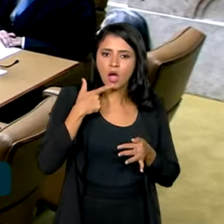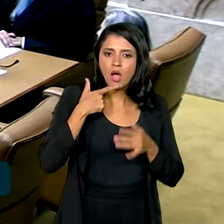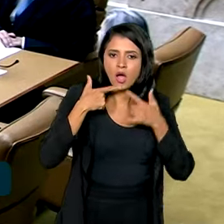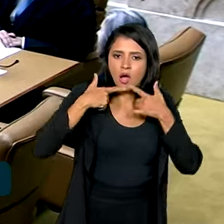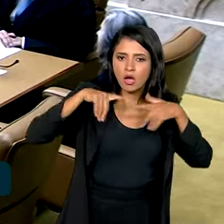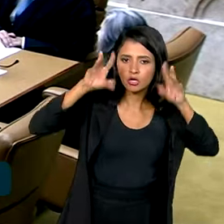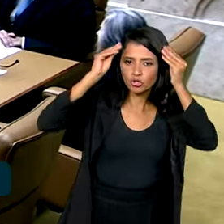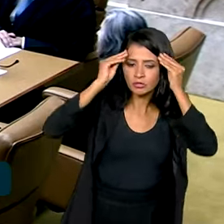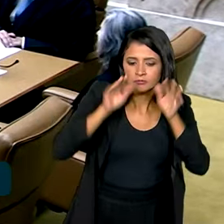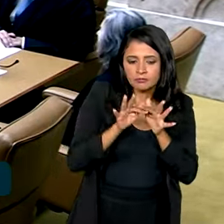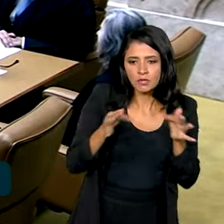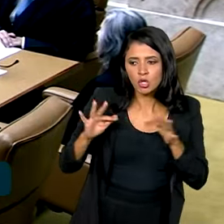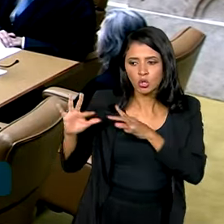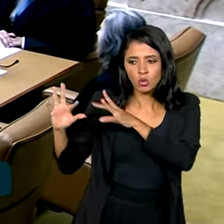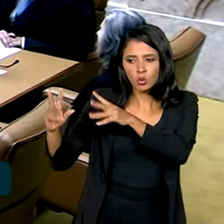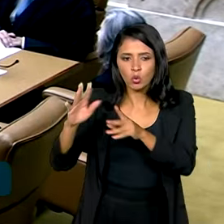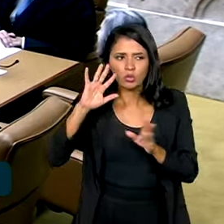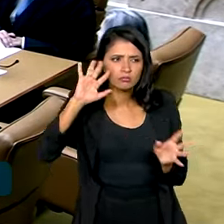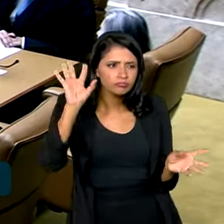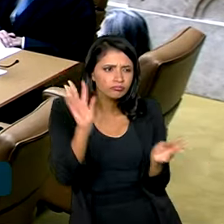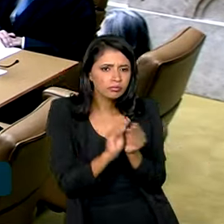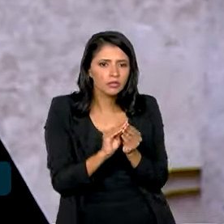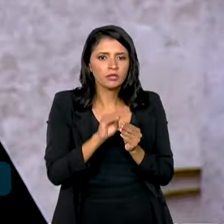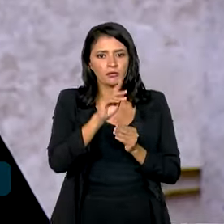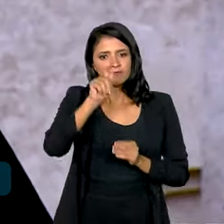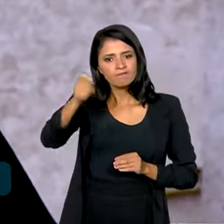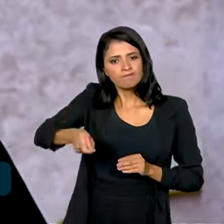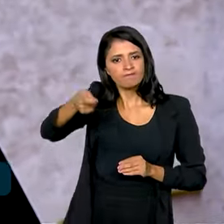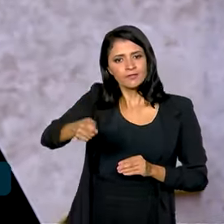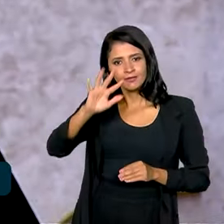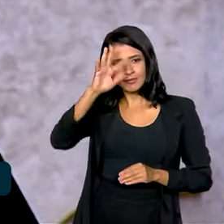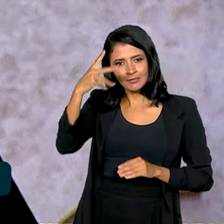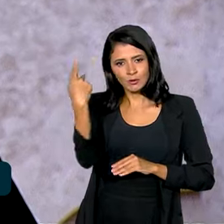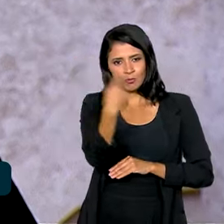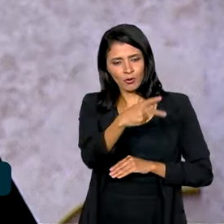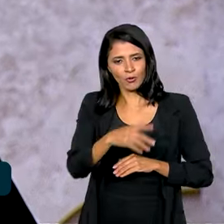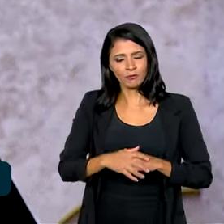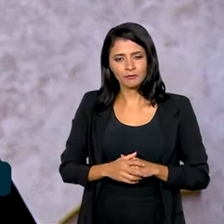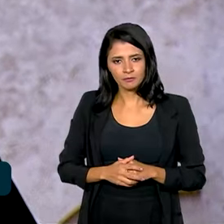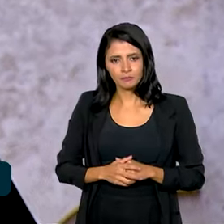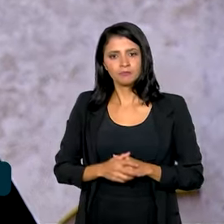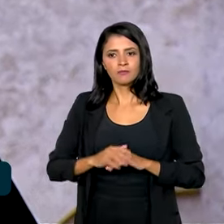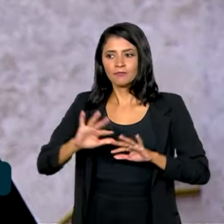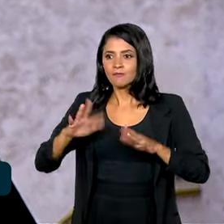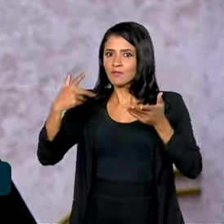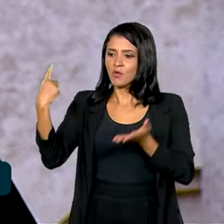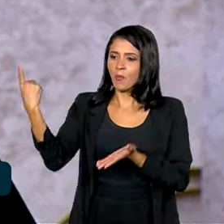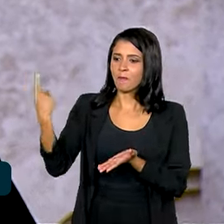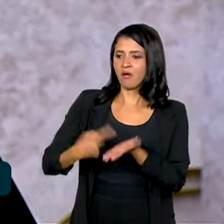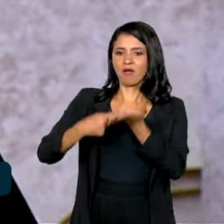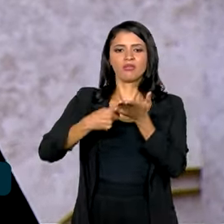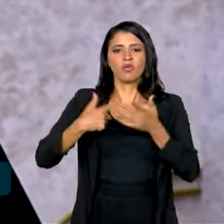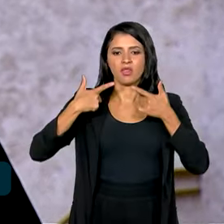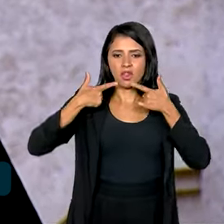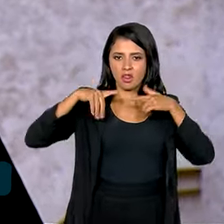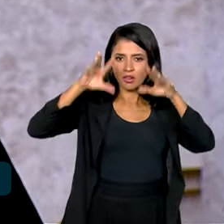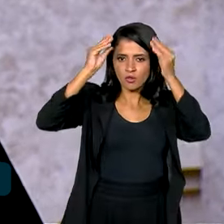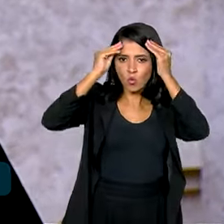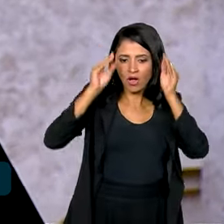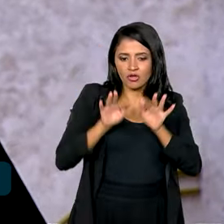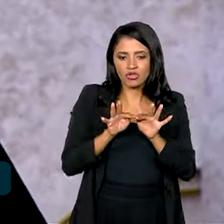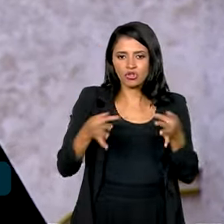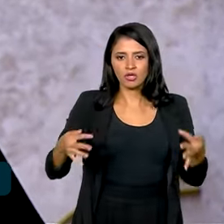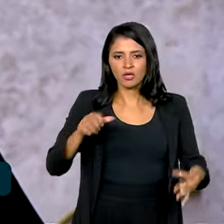que todos compreendam as decisões da corte. Estamos celebrando com todos os tribunais o pacto da linguagem